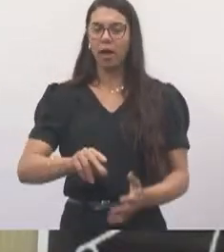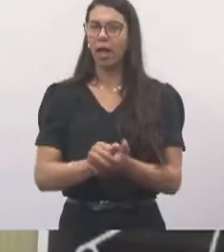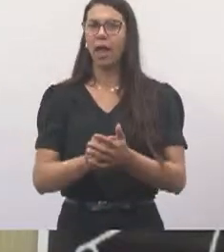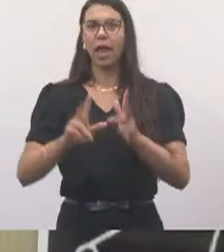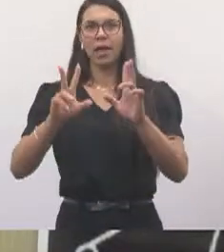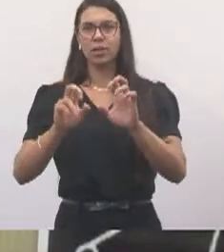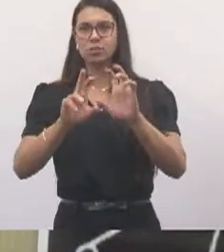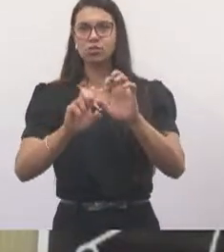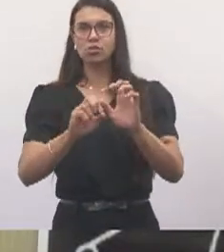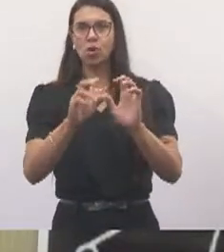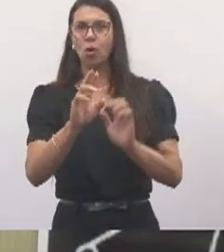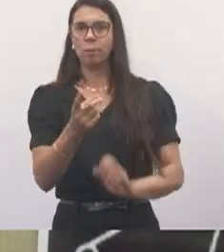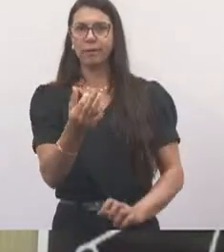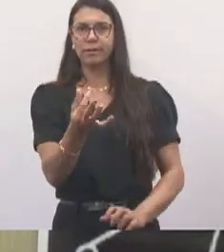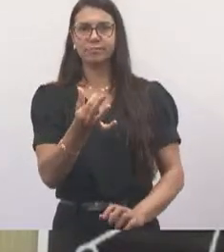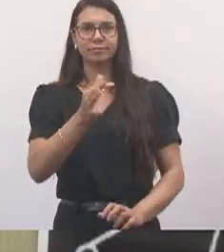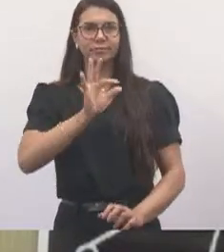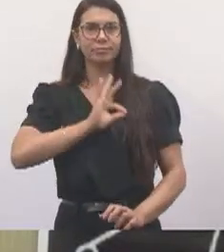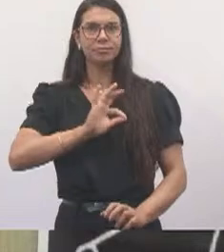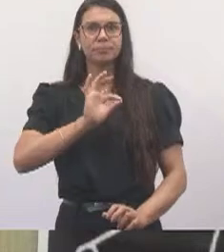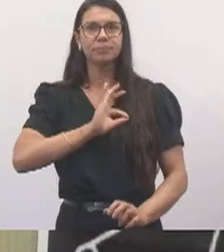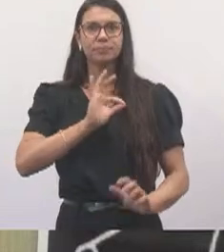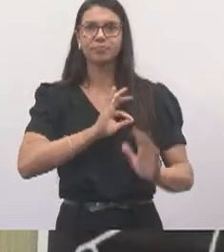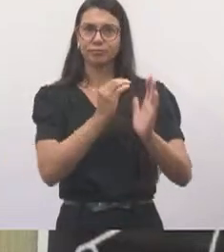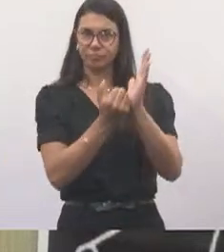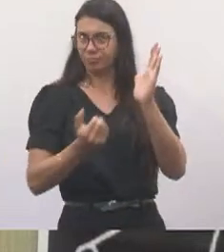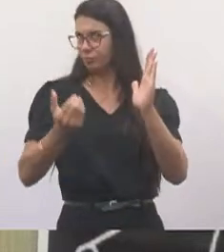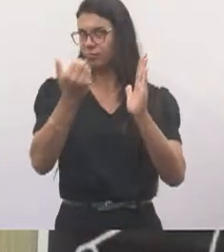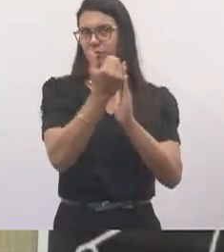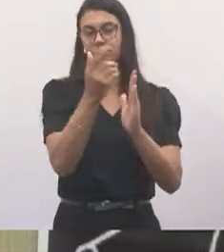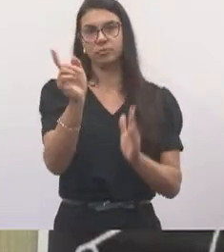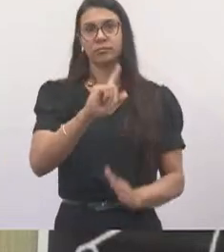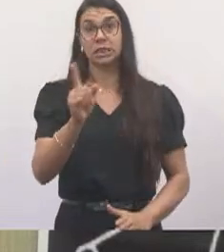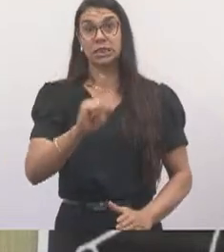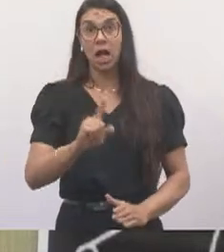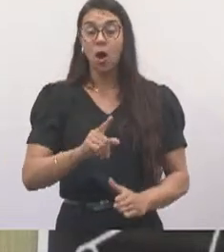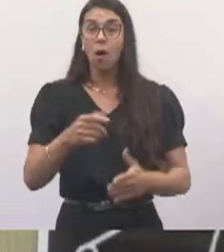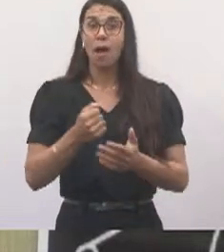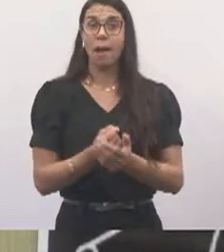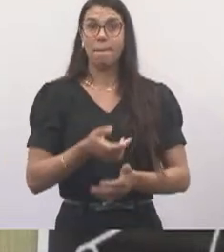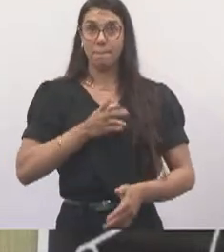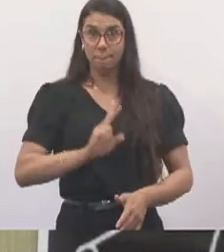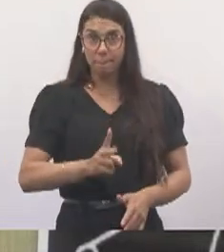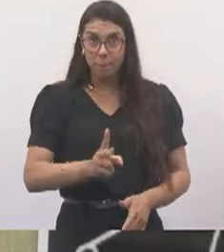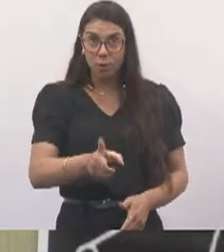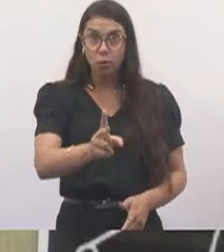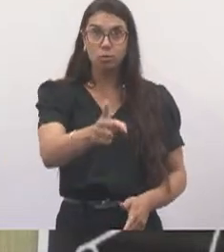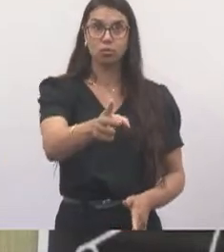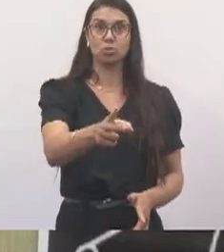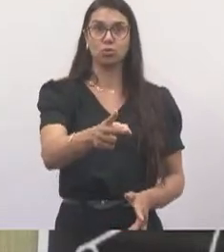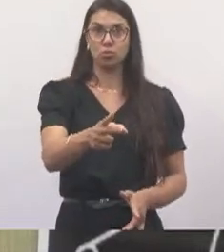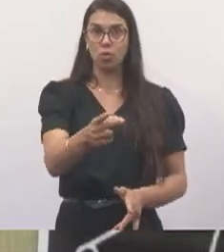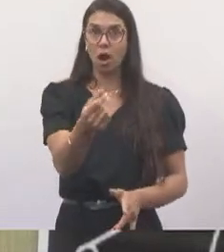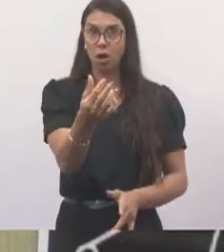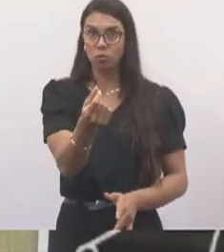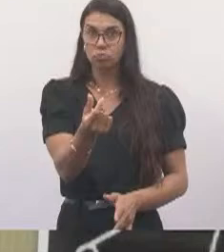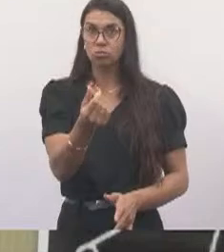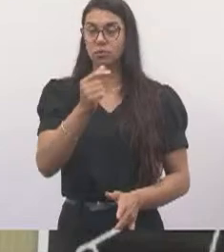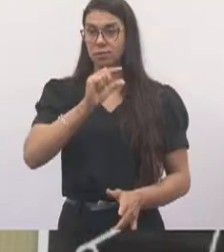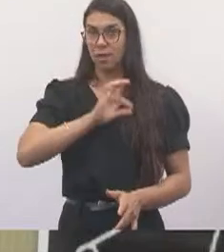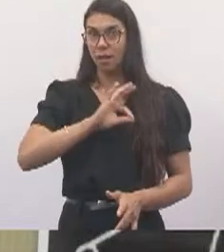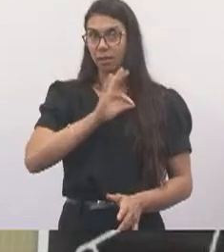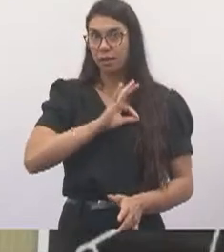para quem tá em casa assistindo isso aqui é para manter o salário que já está assim em três